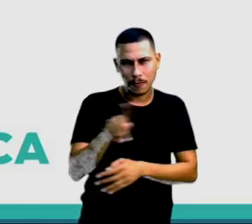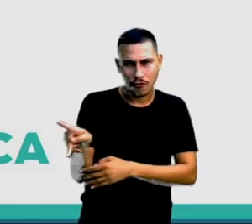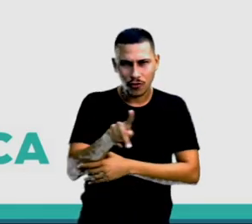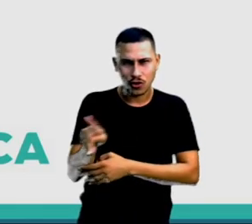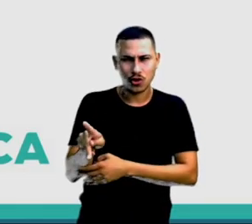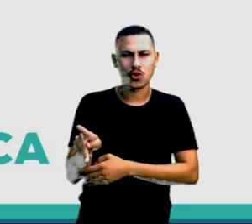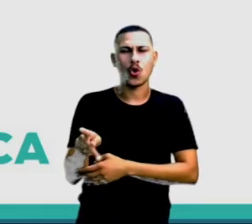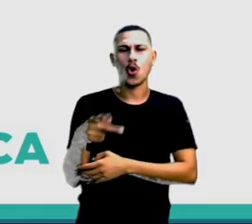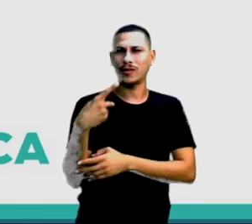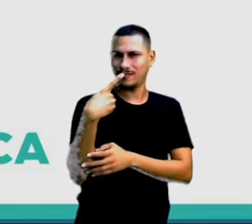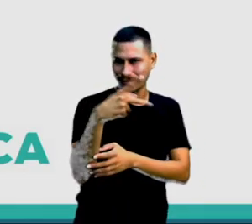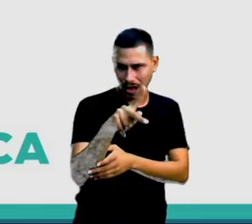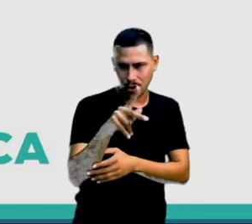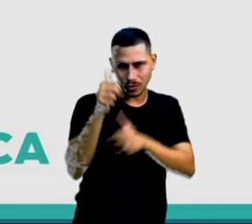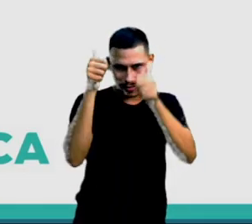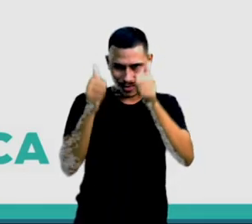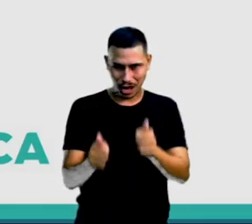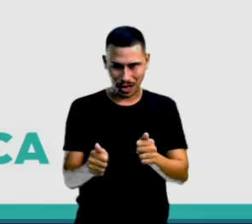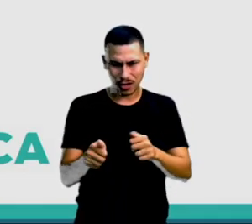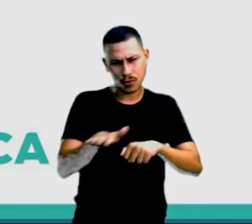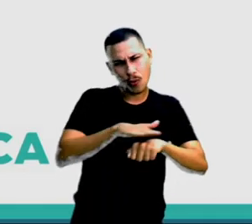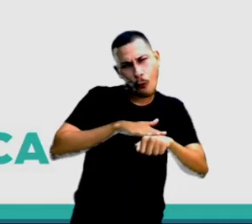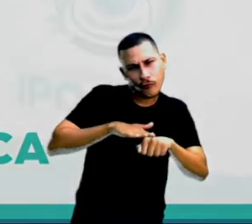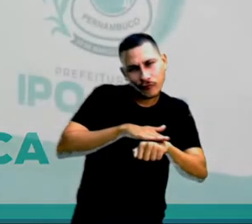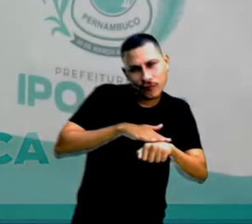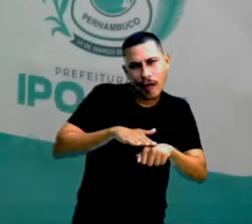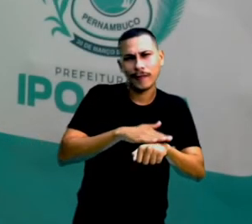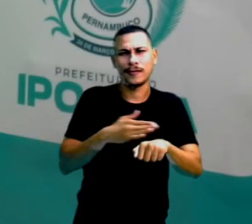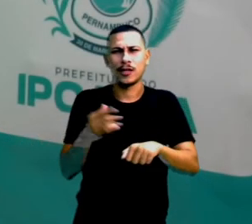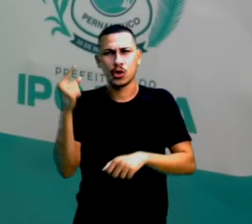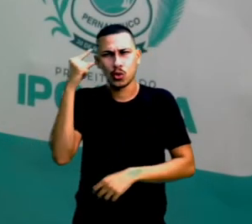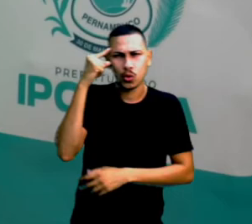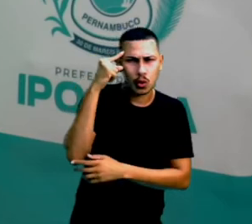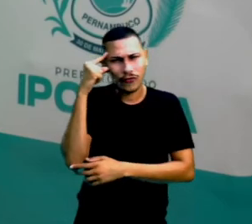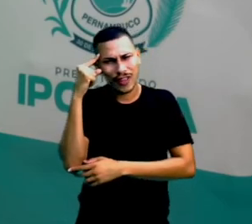professor ou professora de arte. Converse,